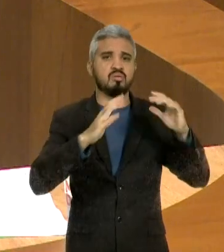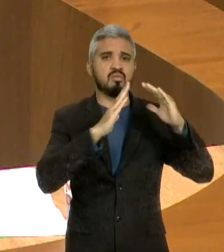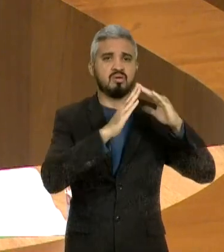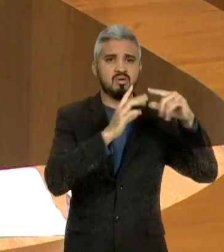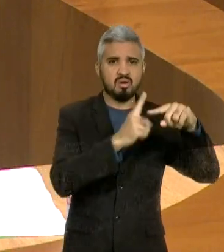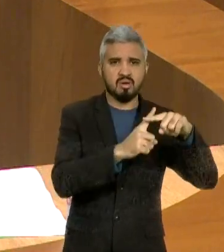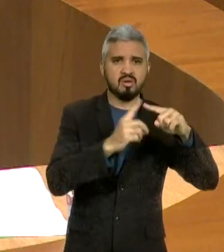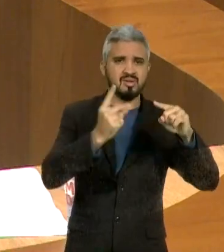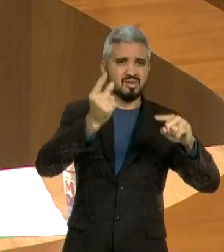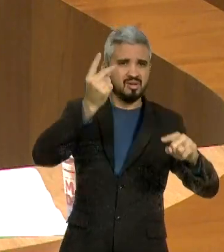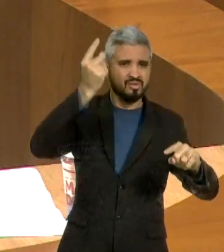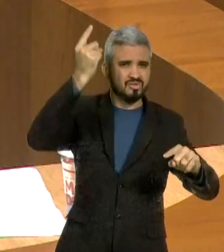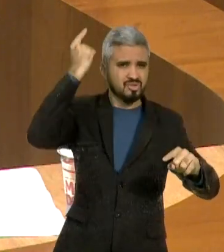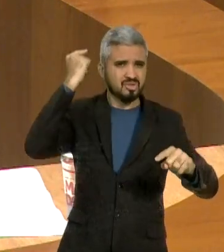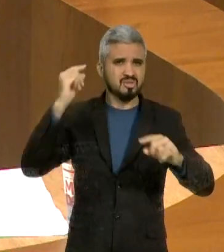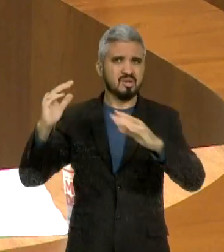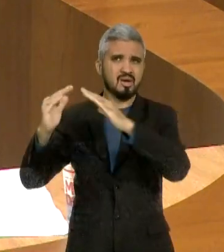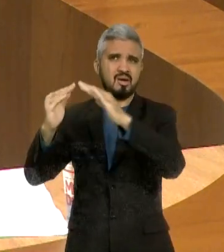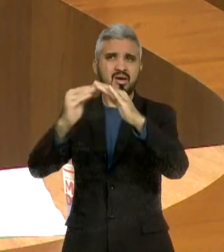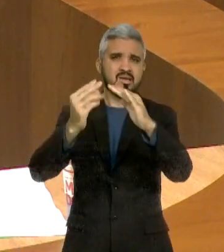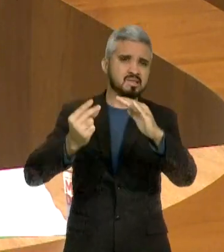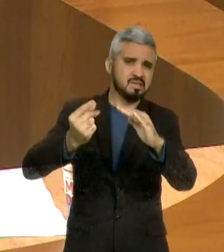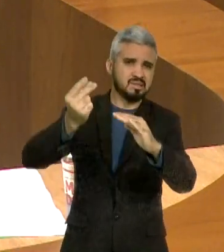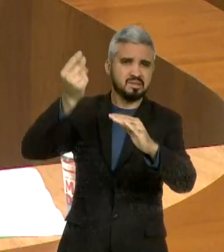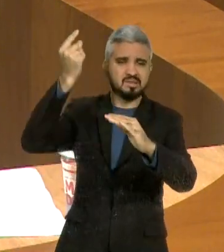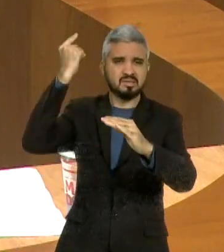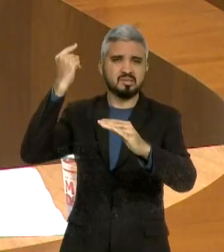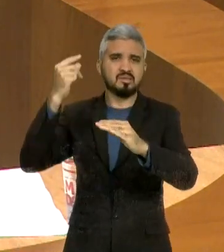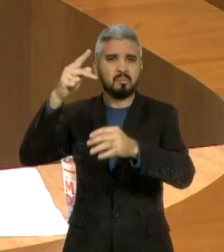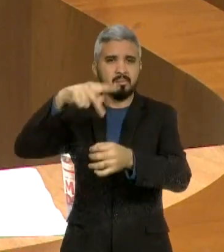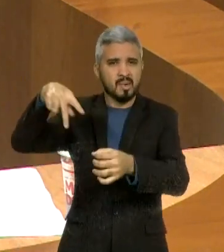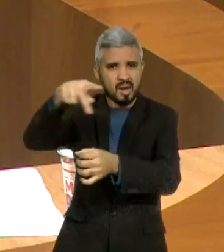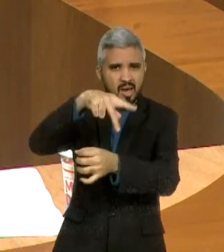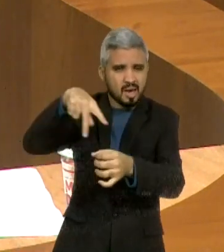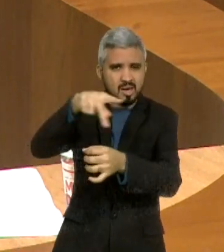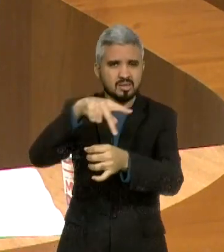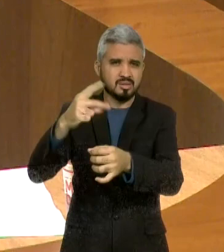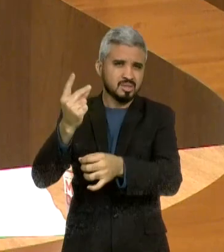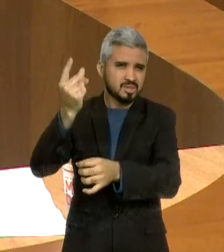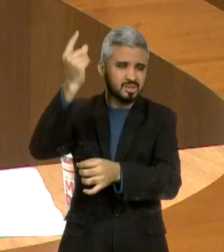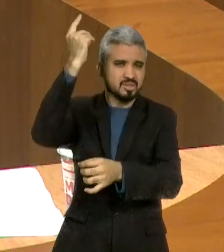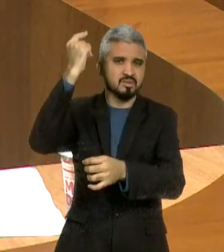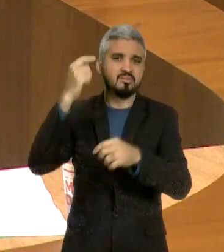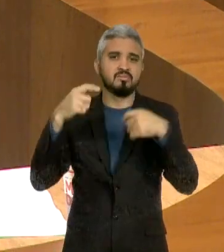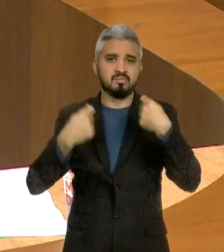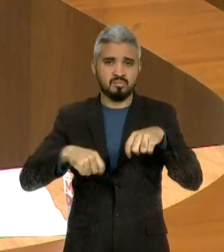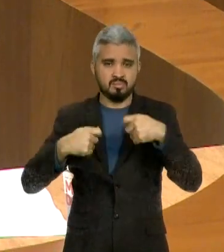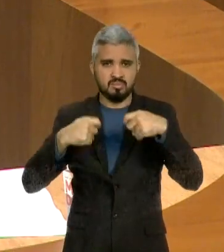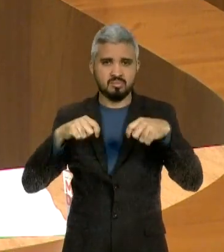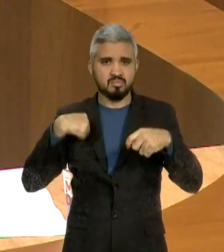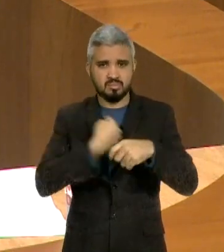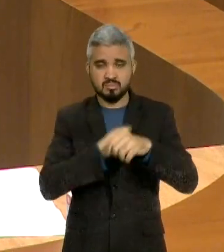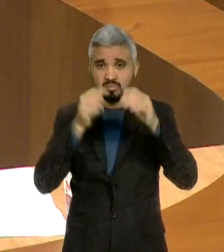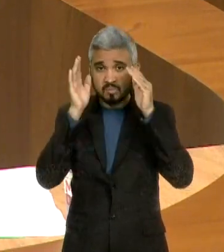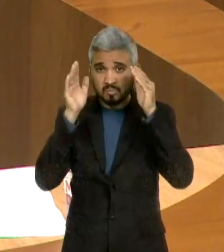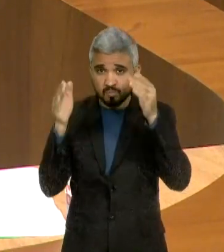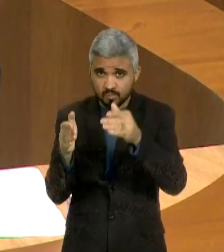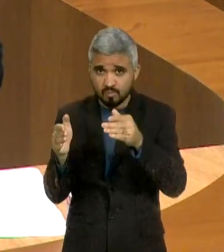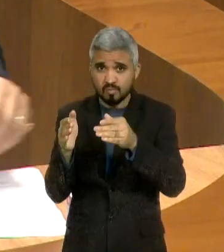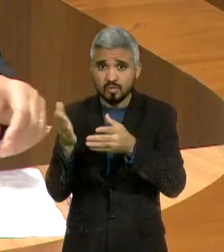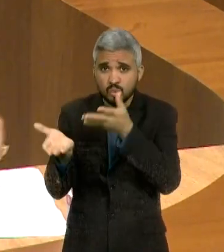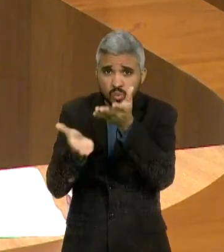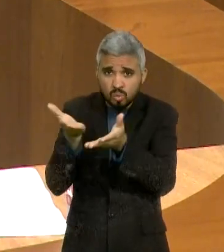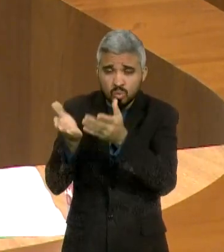e praças. Deve ser também o nosso anseio zelar por Viana, como nós sempre lutamos. Na nossa